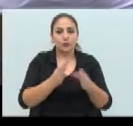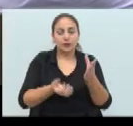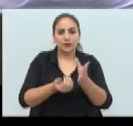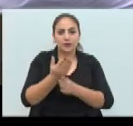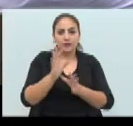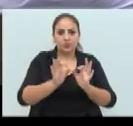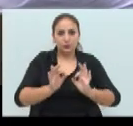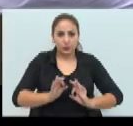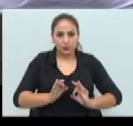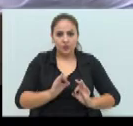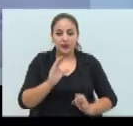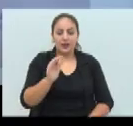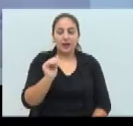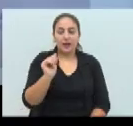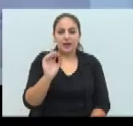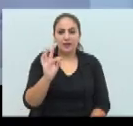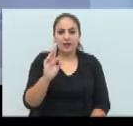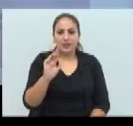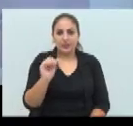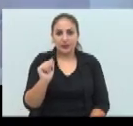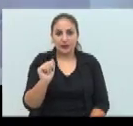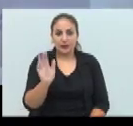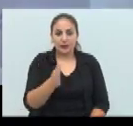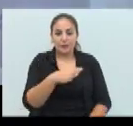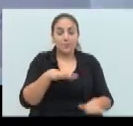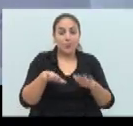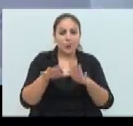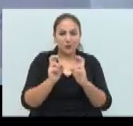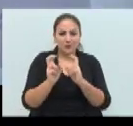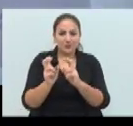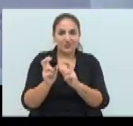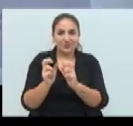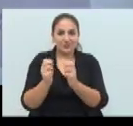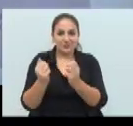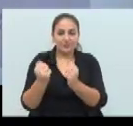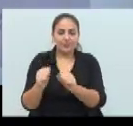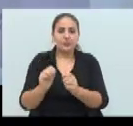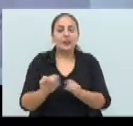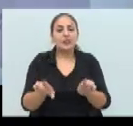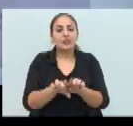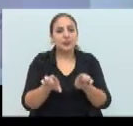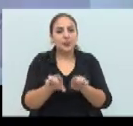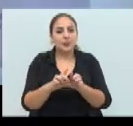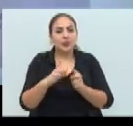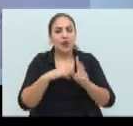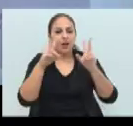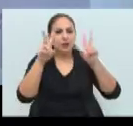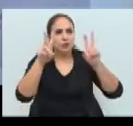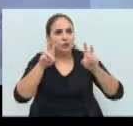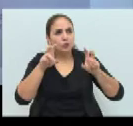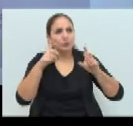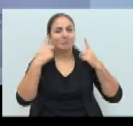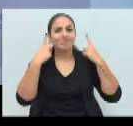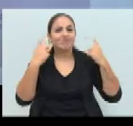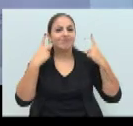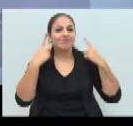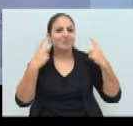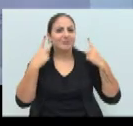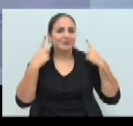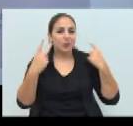projeto do Castramóvel. A questão também da poluição sonora, que é uma questão que nós trabalhamos muito forte na